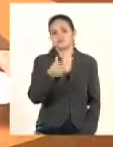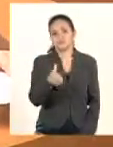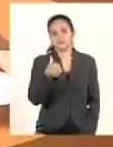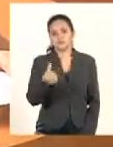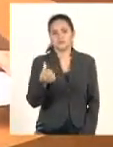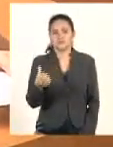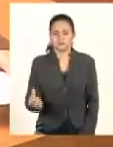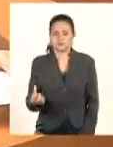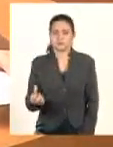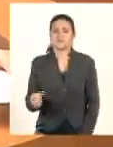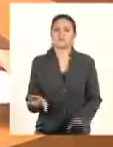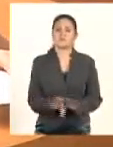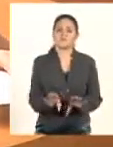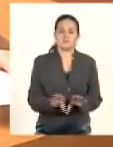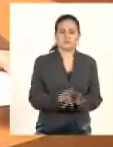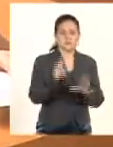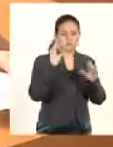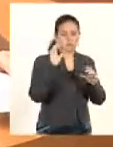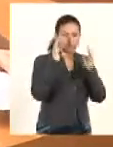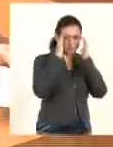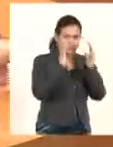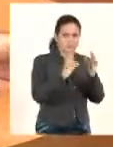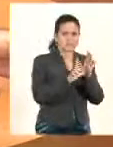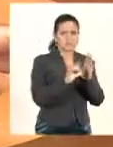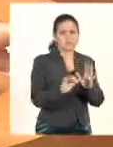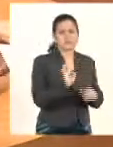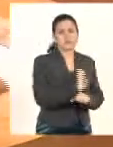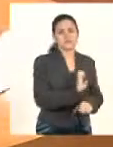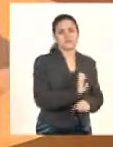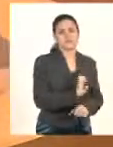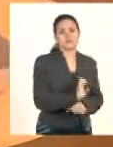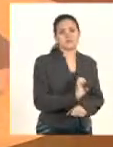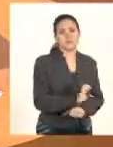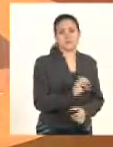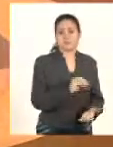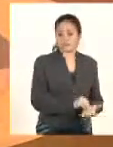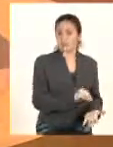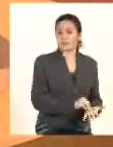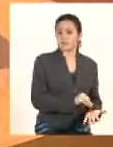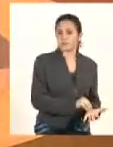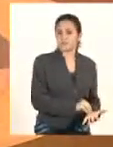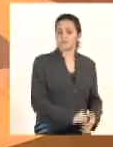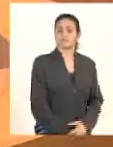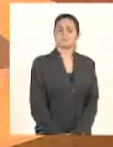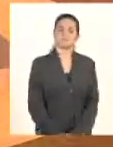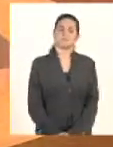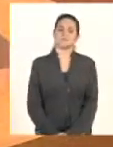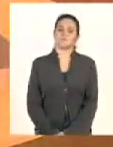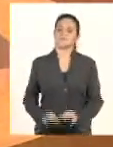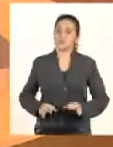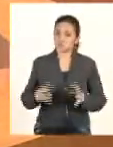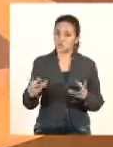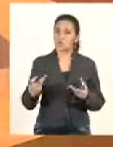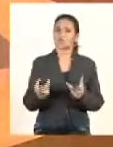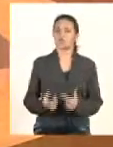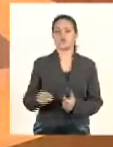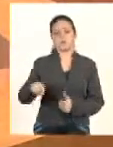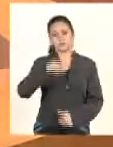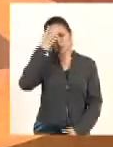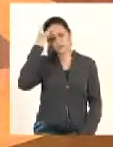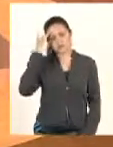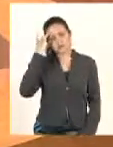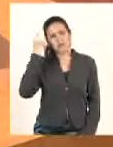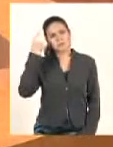respeitar a lei estadual, coisa que não foi cumprida. Então, todos aqueles que se sentirem prejudicados por esta